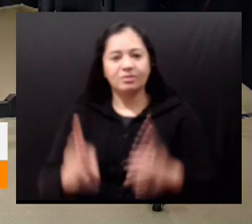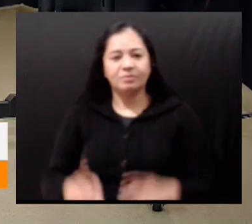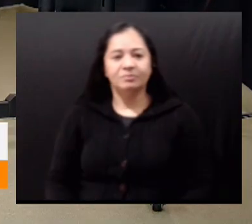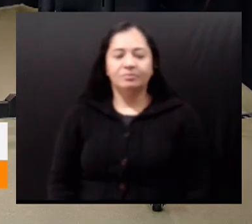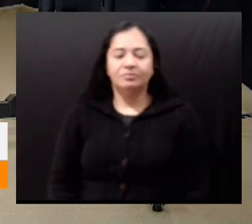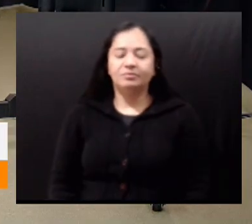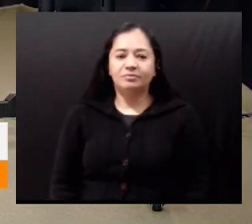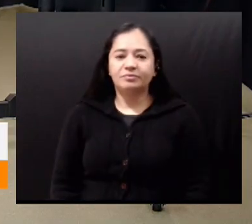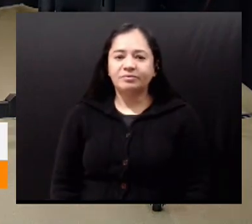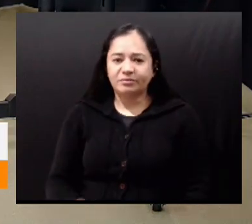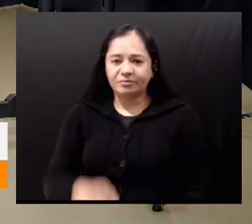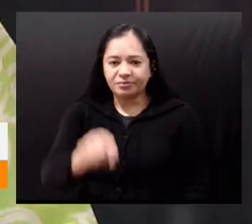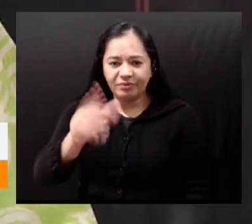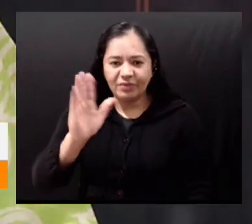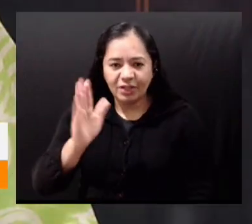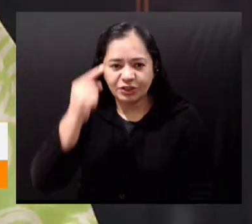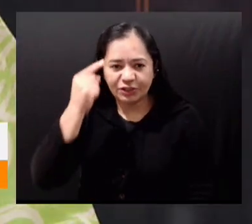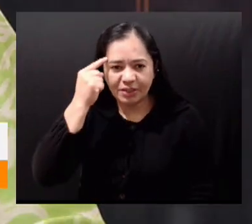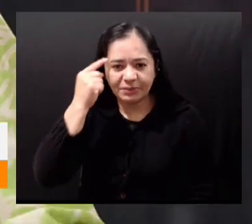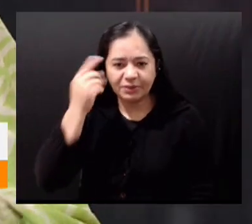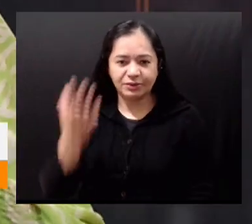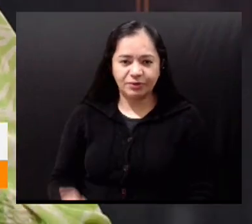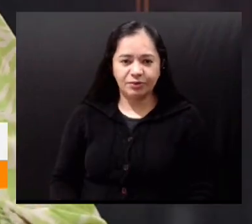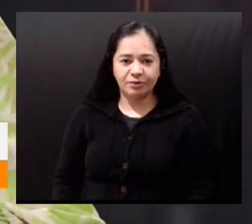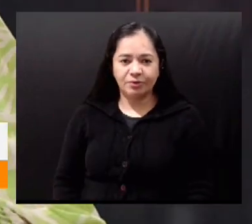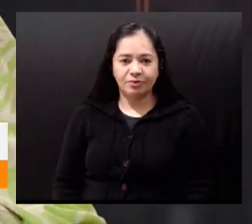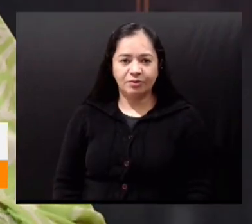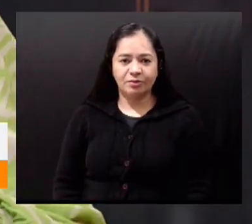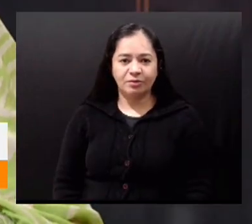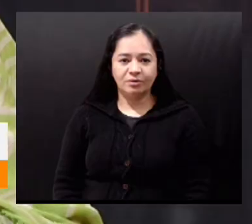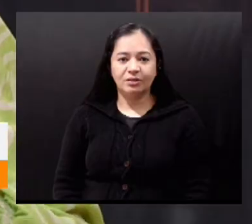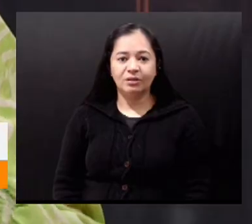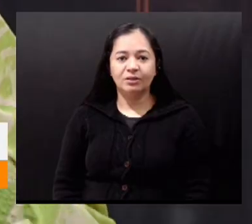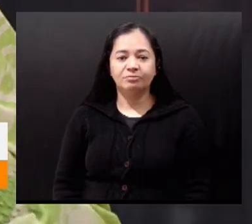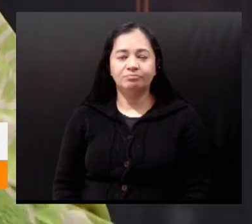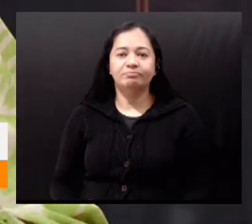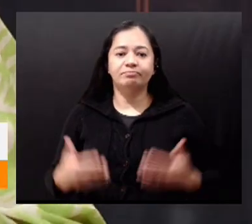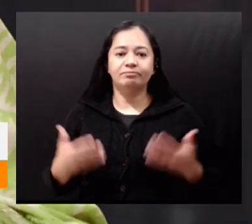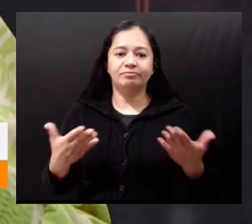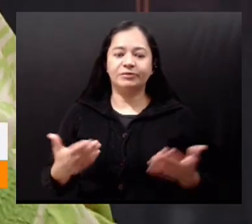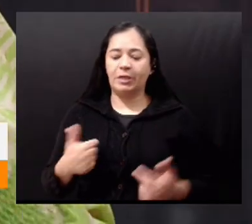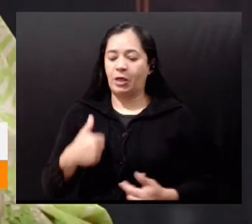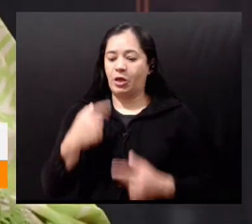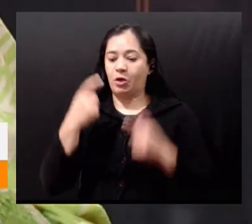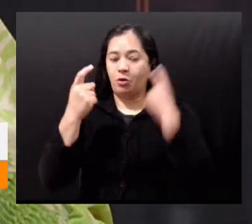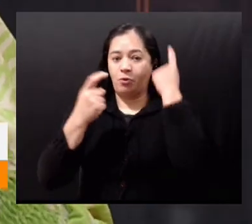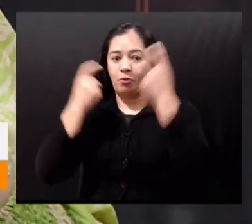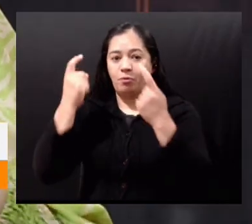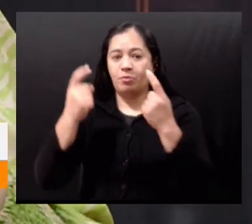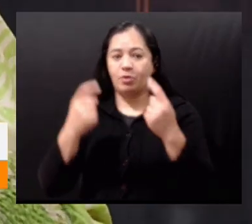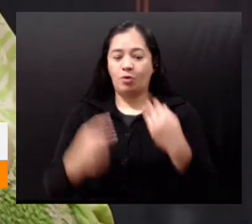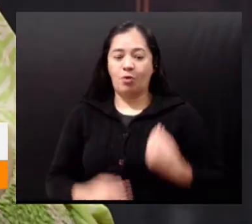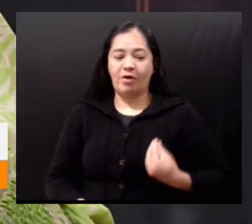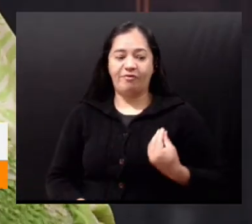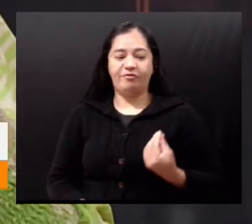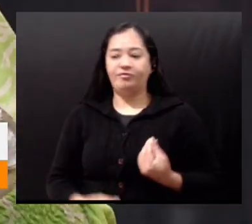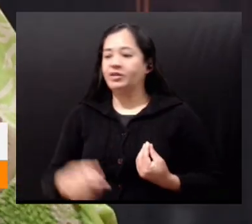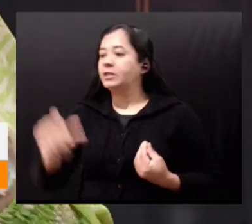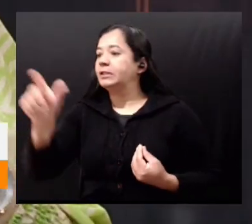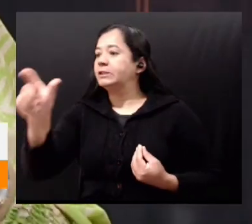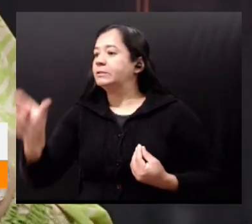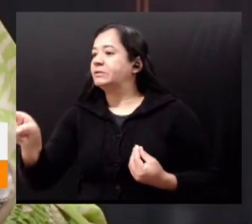verdade. pensar de Sim. tudo isso que nós estamos falando é aqui? verdade. Então, eu me preocupo com a vida do outro, que ele está fazendo, né? Uhum. E Mas eu não preciso